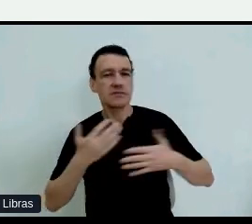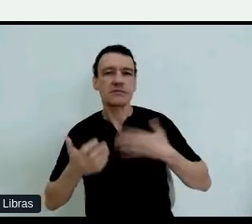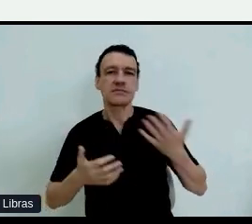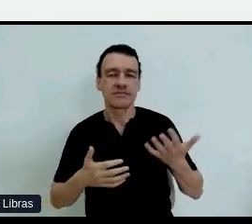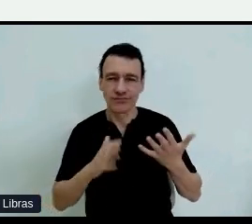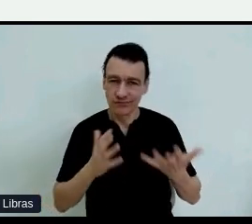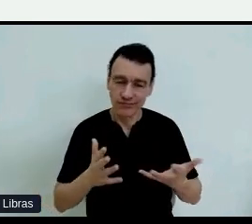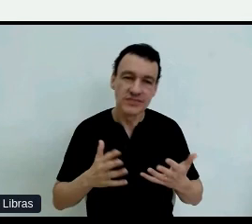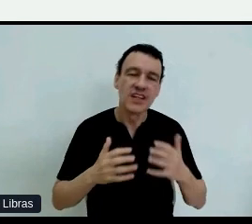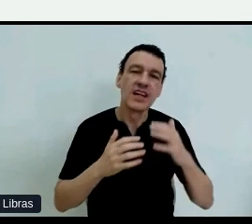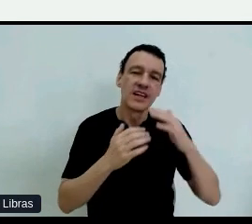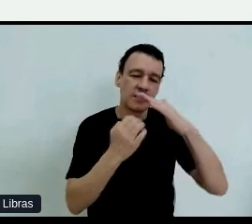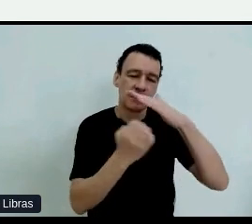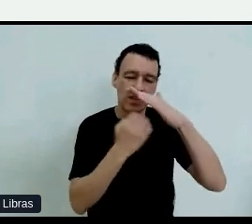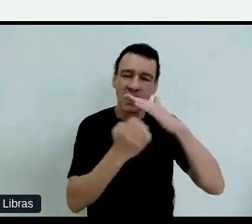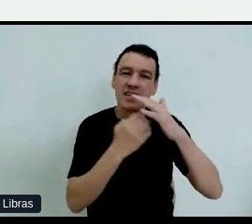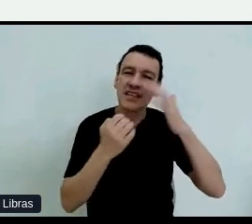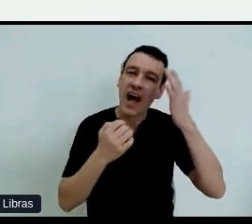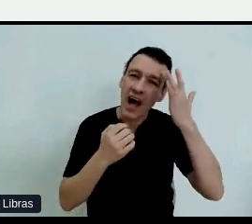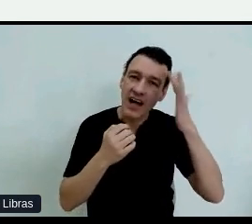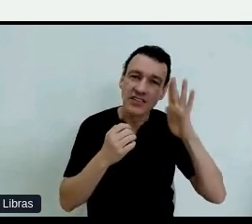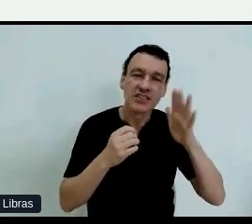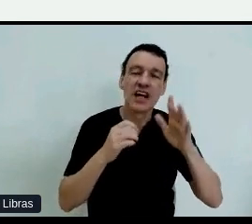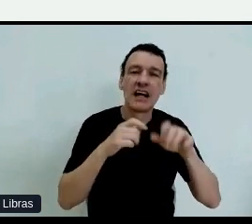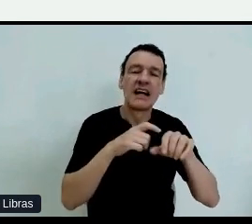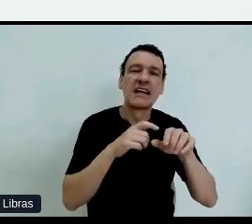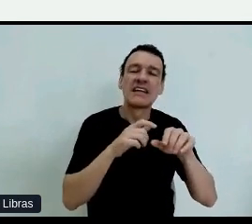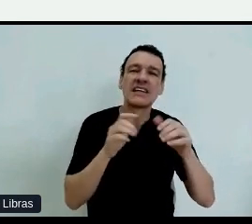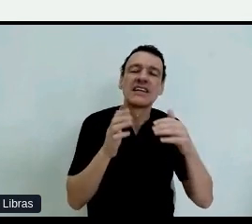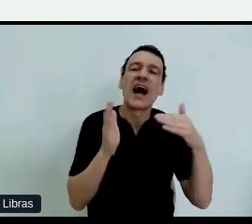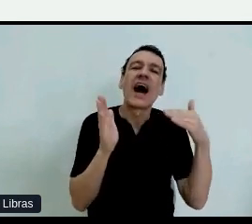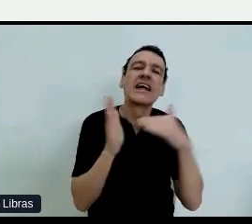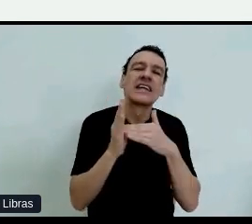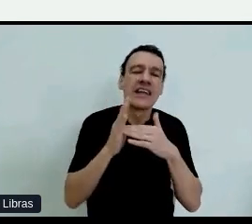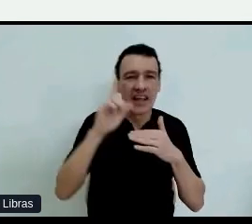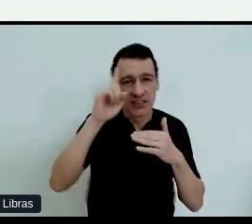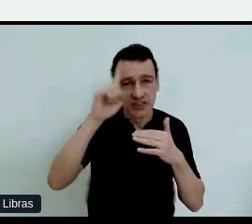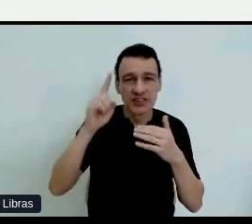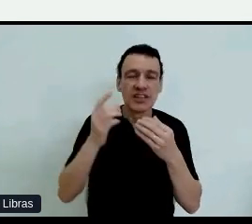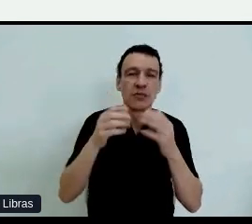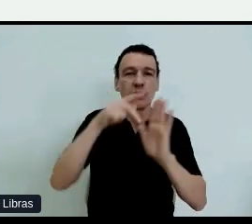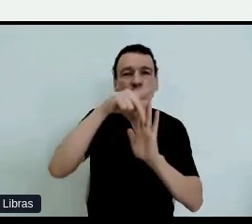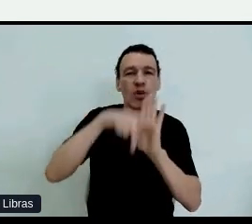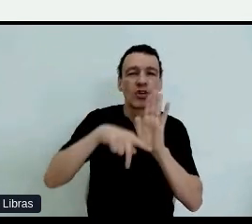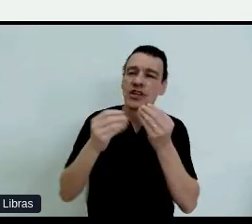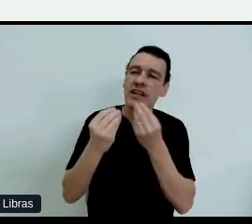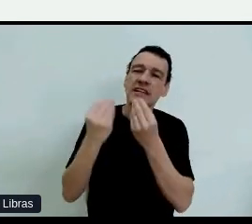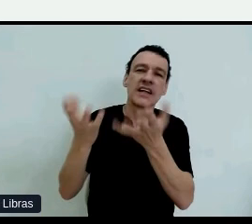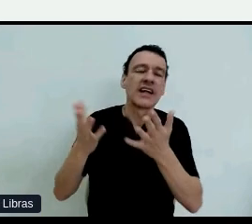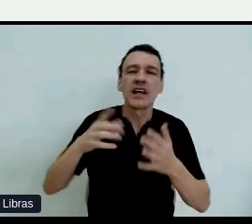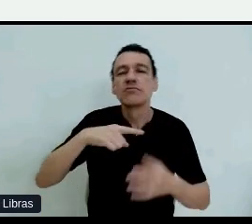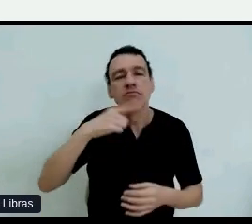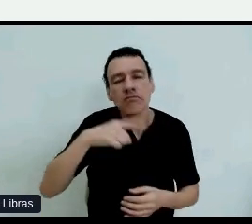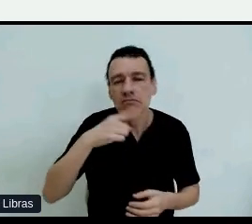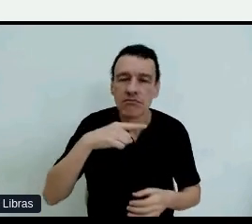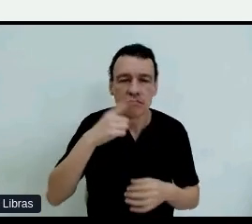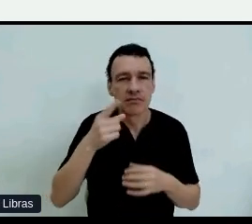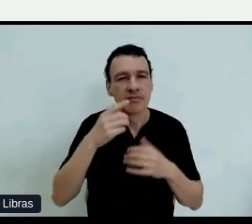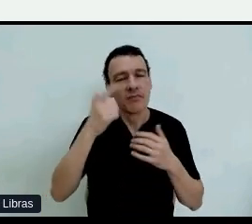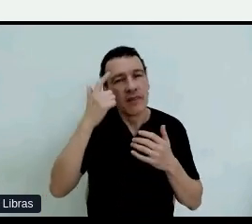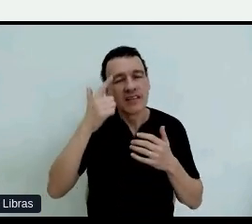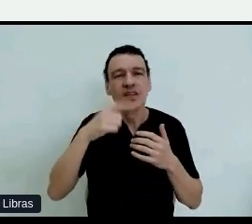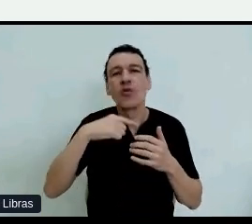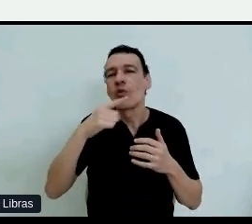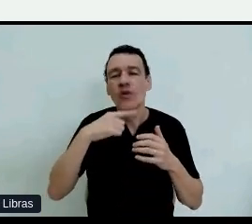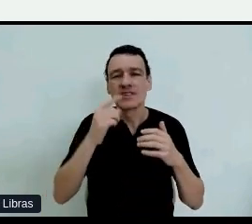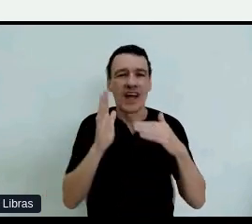isso venha gerar problemas, né? No cronograma da entrega e da construção. Então, é uma forma de poder fazer aquela estratégia, e